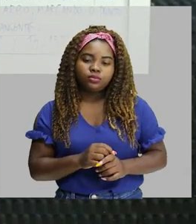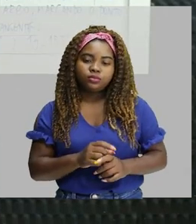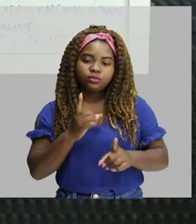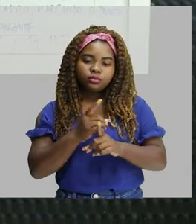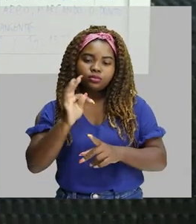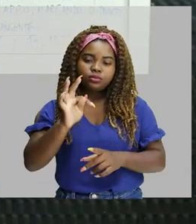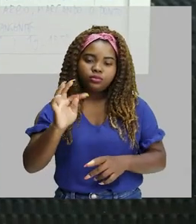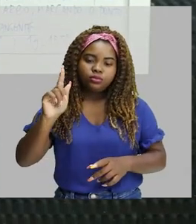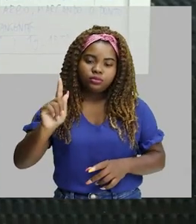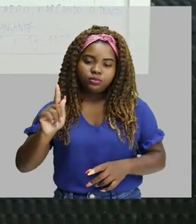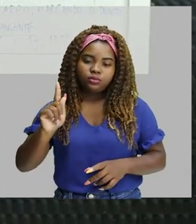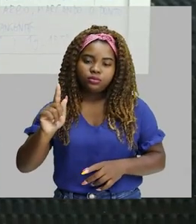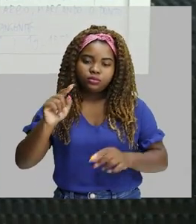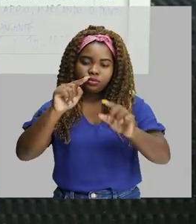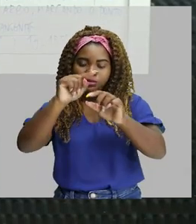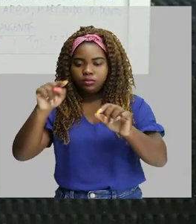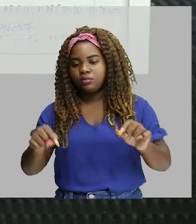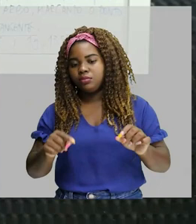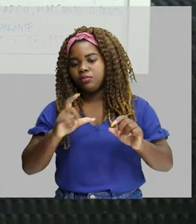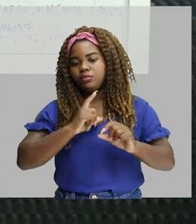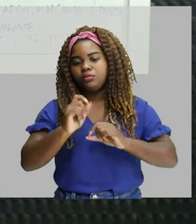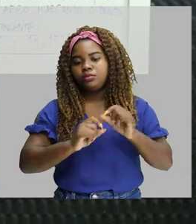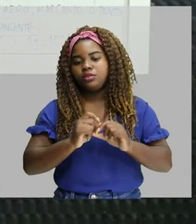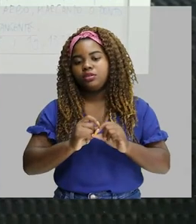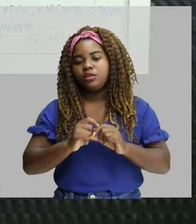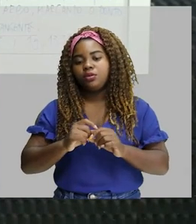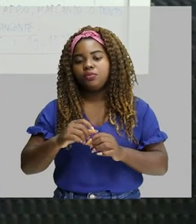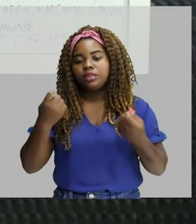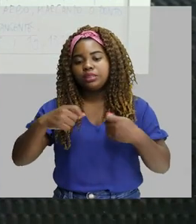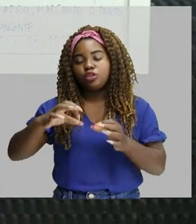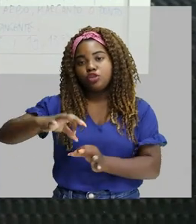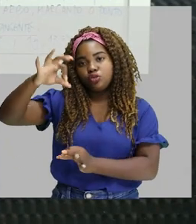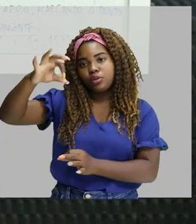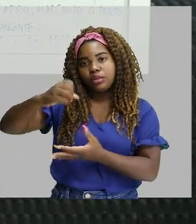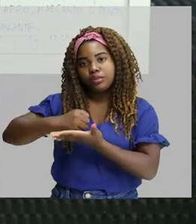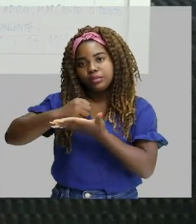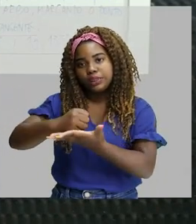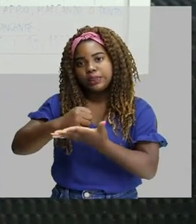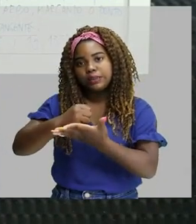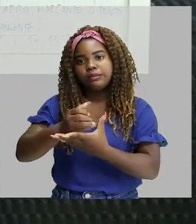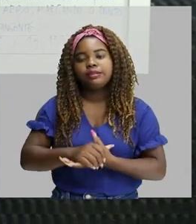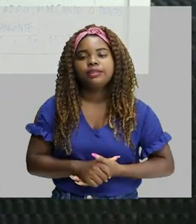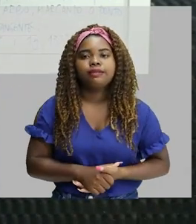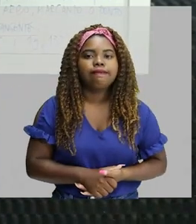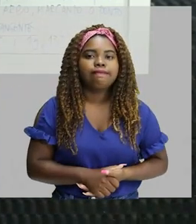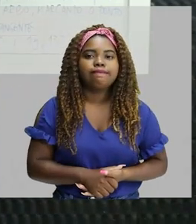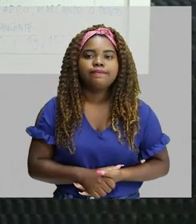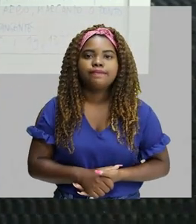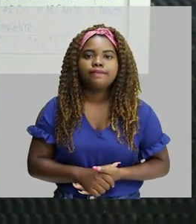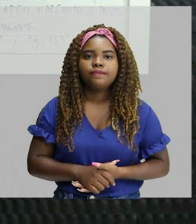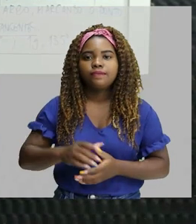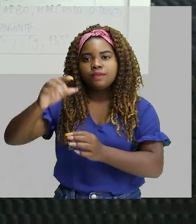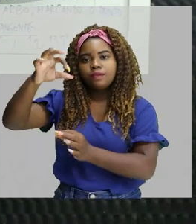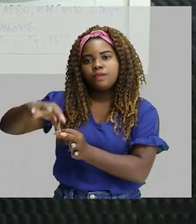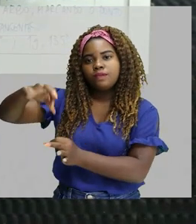do um arco agora a tangente ela tem um eixo auxiliar uma reta que é a reta das tangentes que é uma reta que